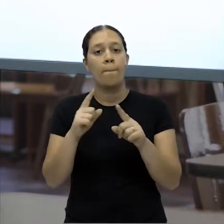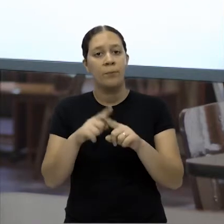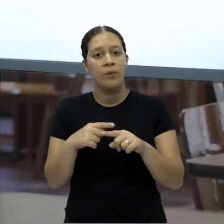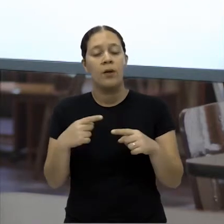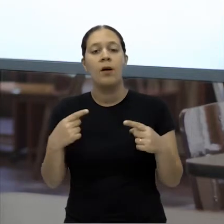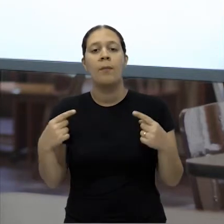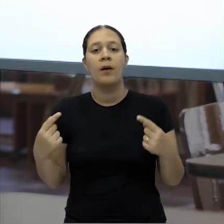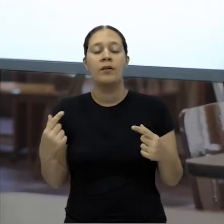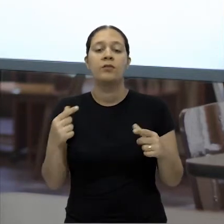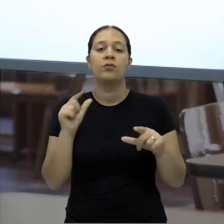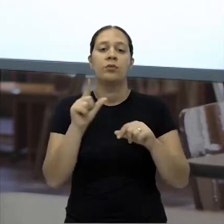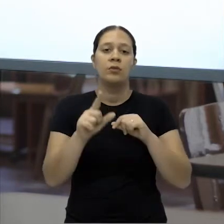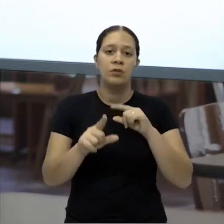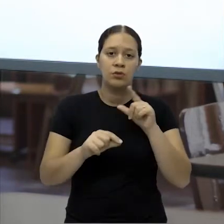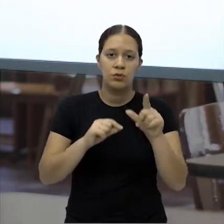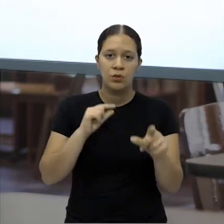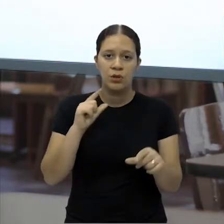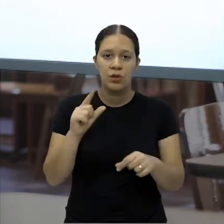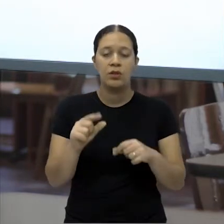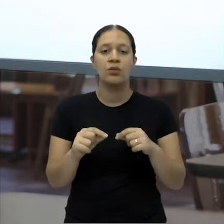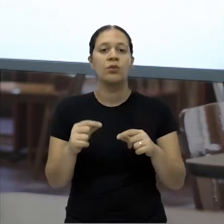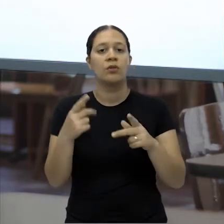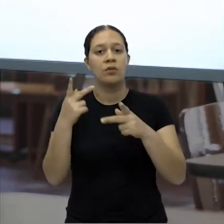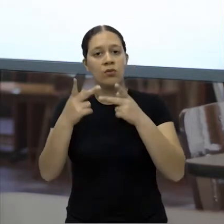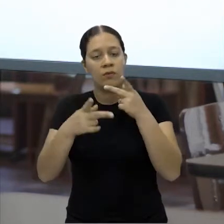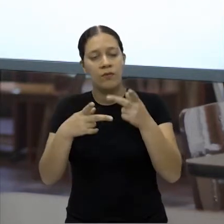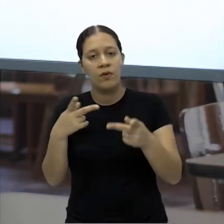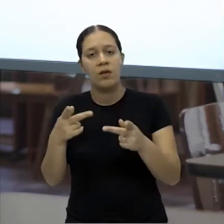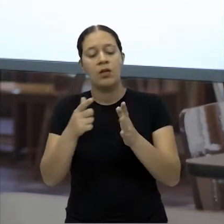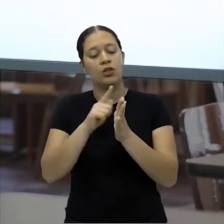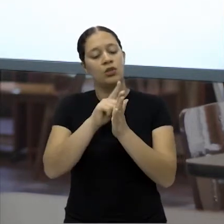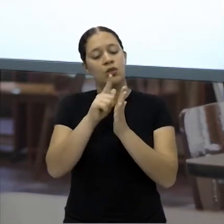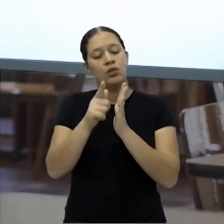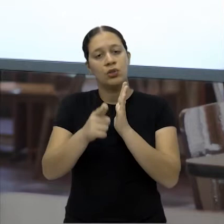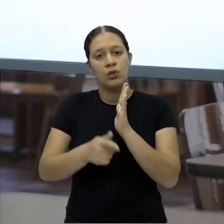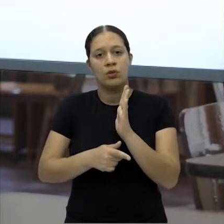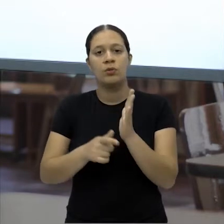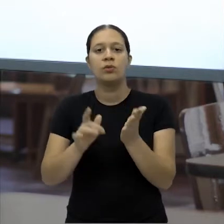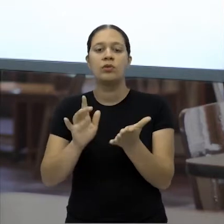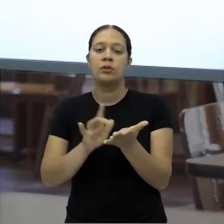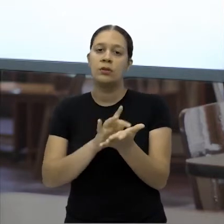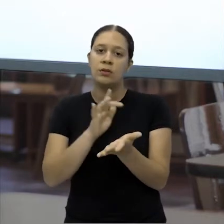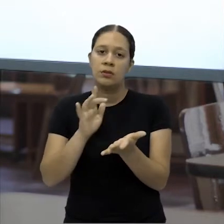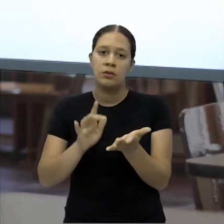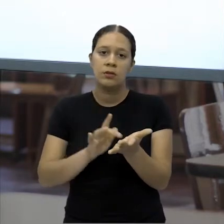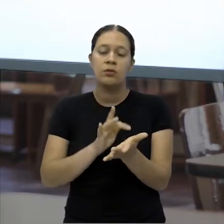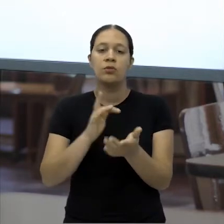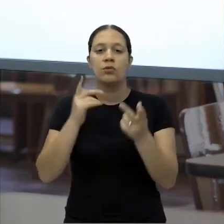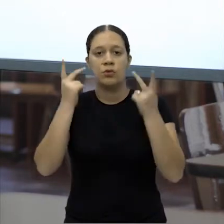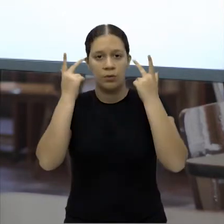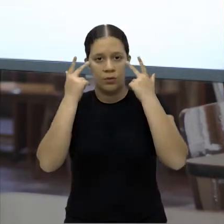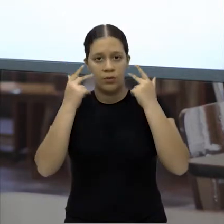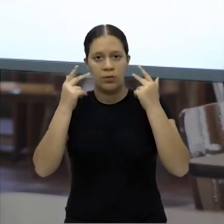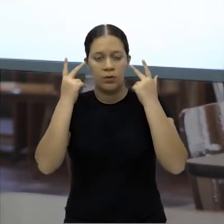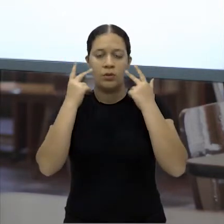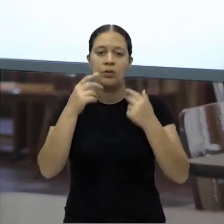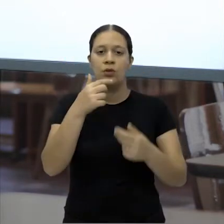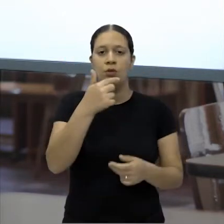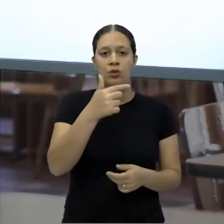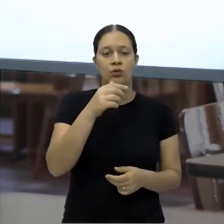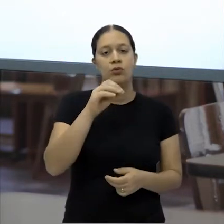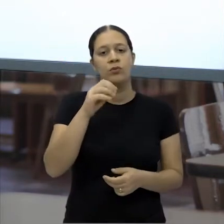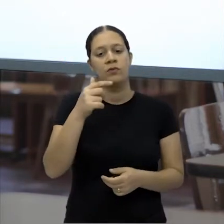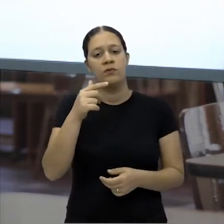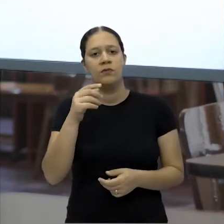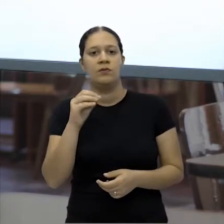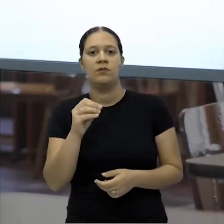Mas nós escolhemos falar sobre esses gêneros digitais tão comuns nesse nosso